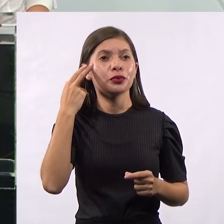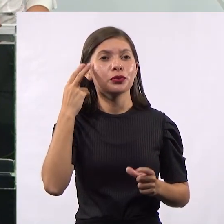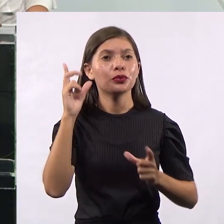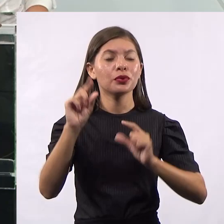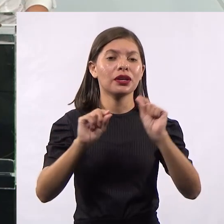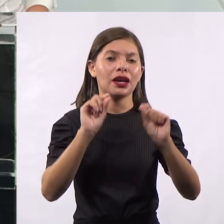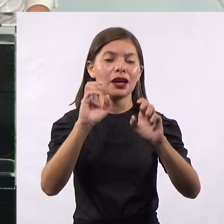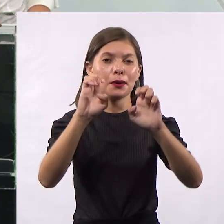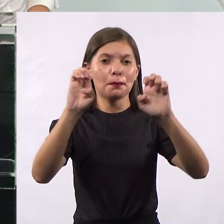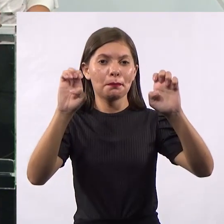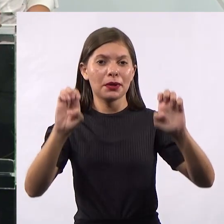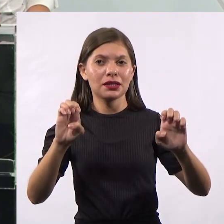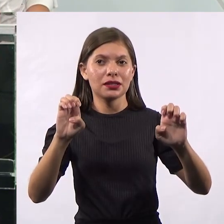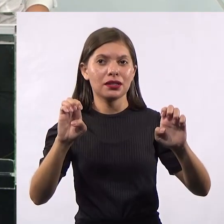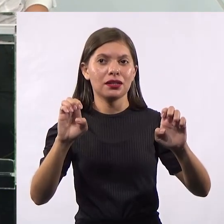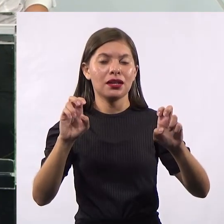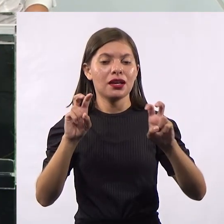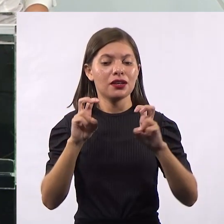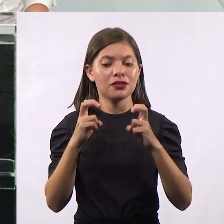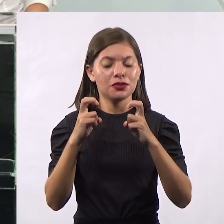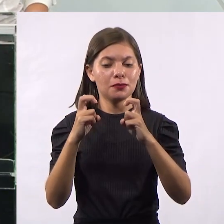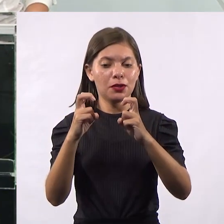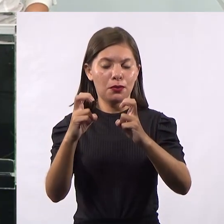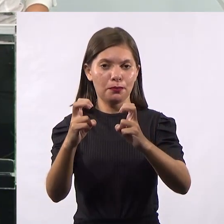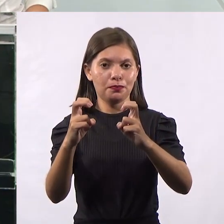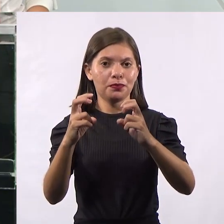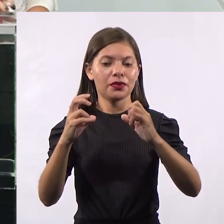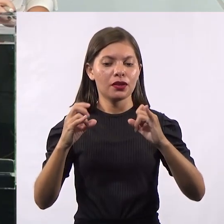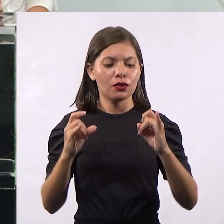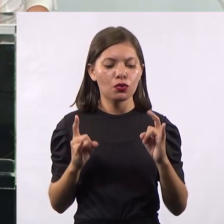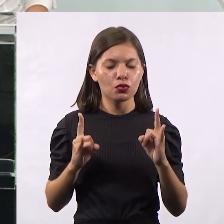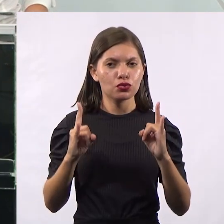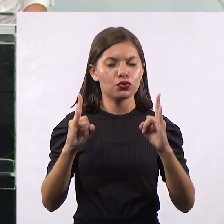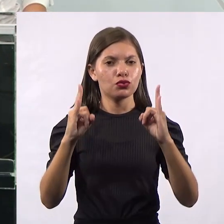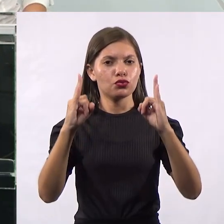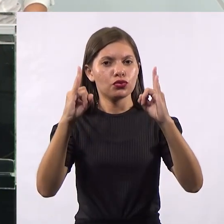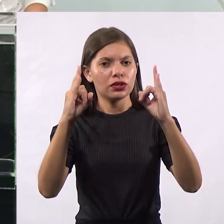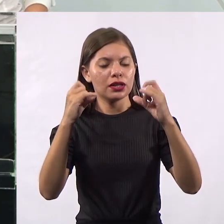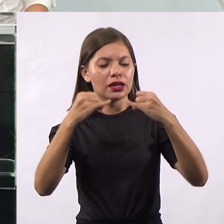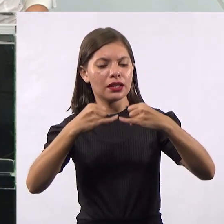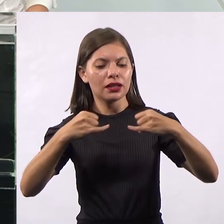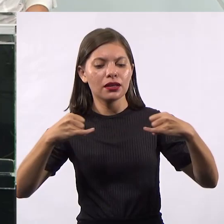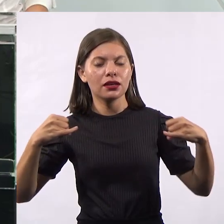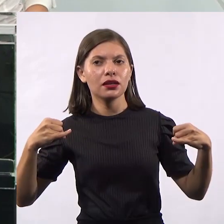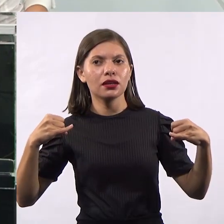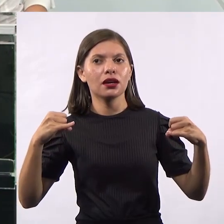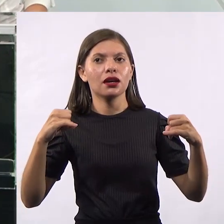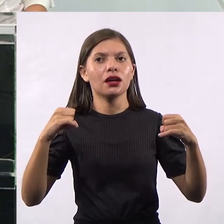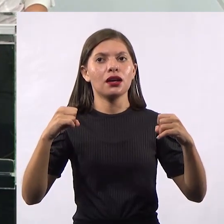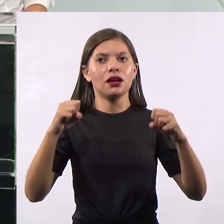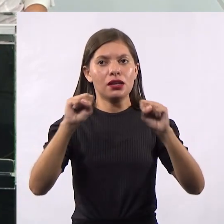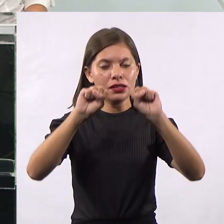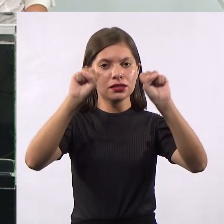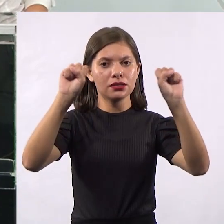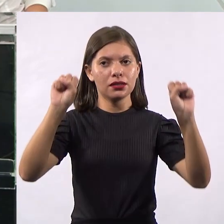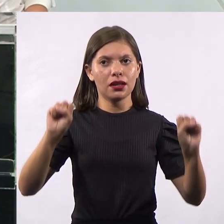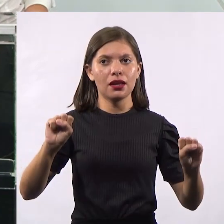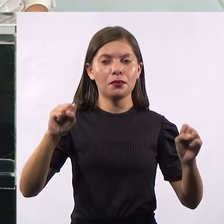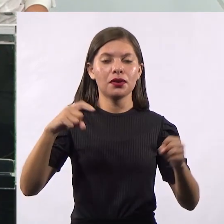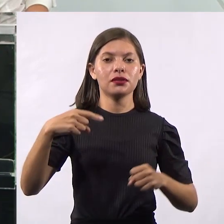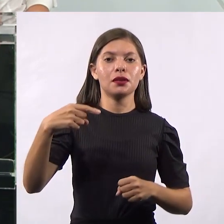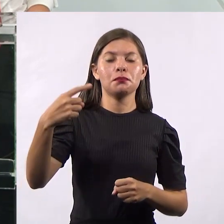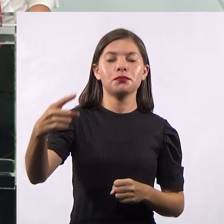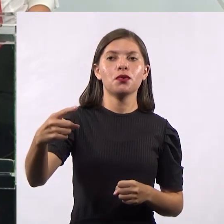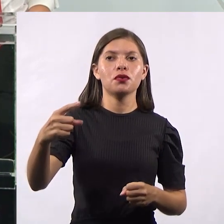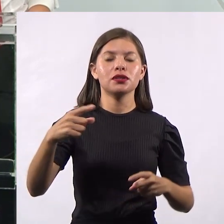por exemplo, de empresa de metrô, que tem que construir toda a linha, todo o sistema e depois prestar o serviço. Então, é